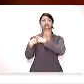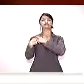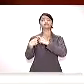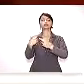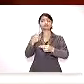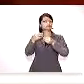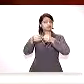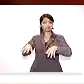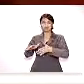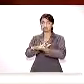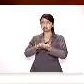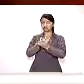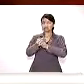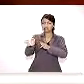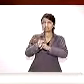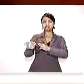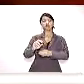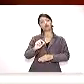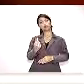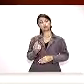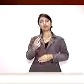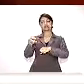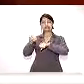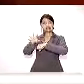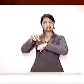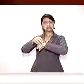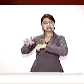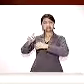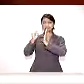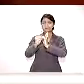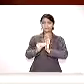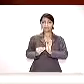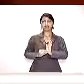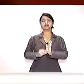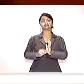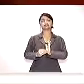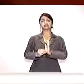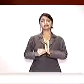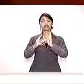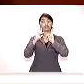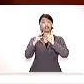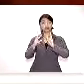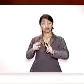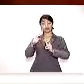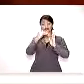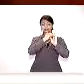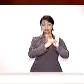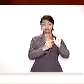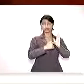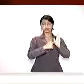sem prejuízo das advertências ou recomendações anotadas conforme o caso no corpo